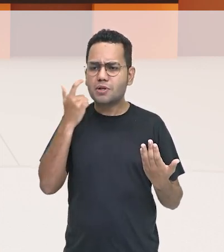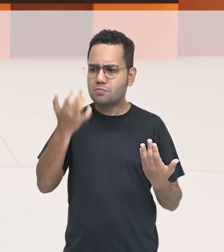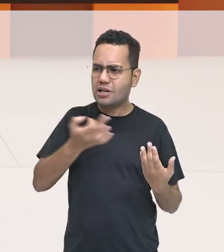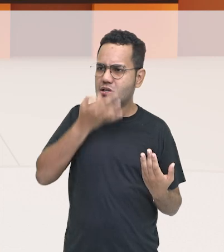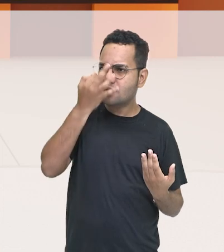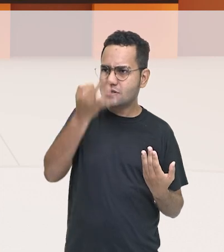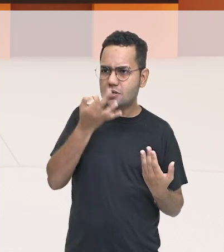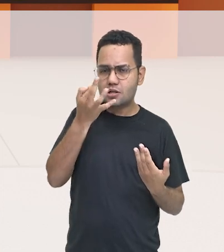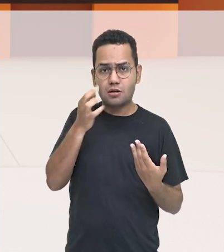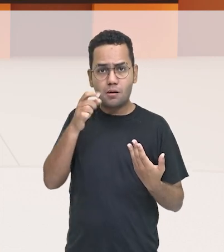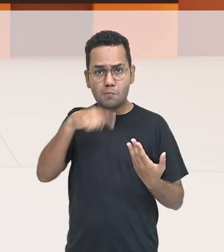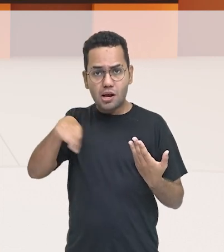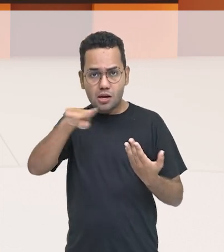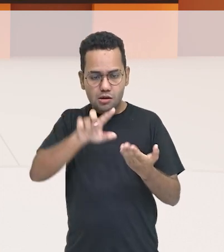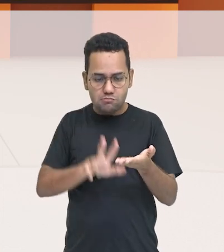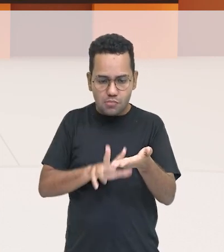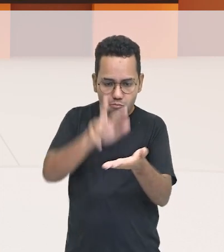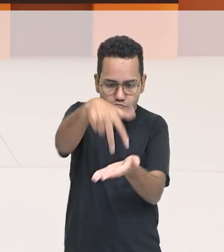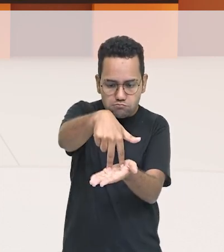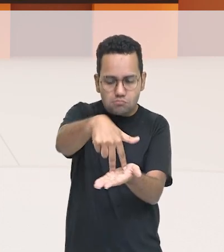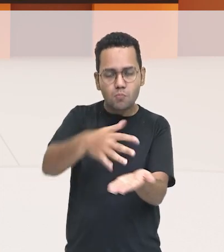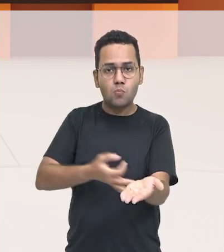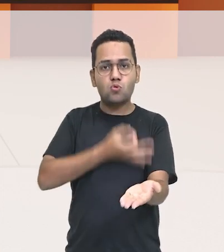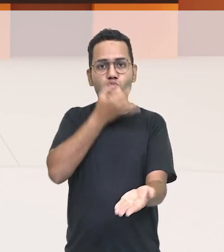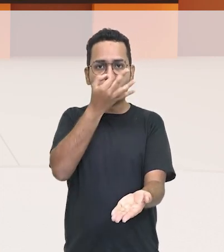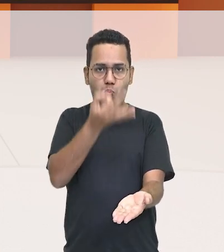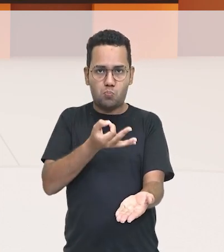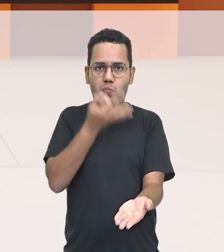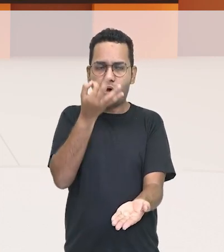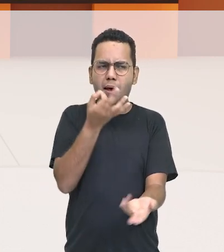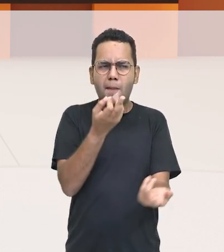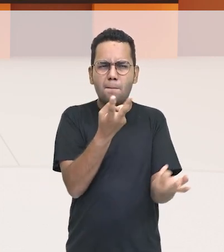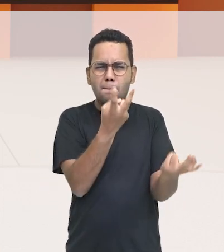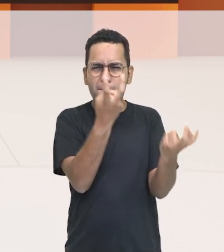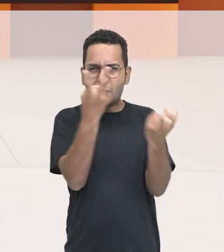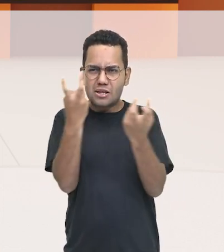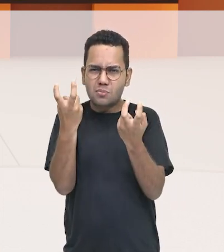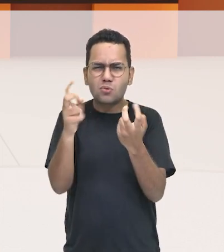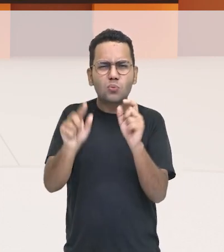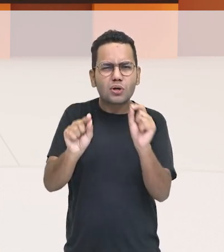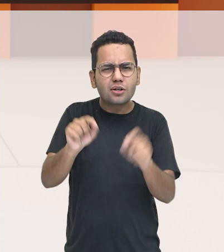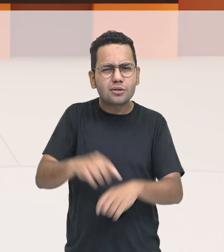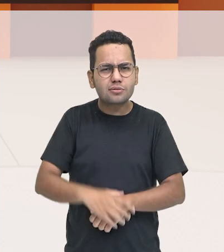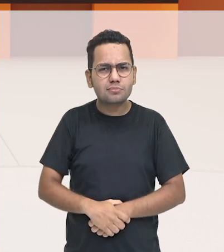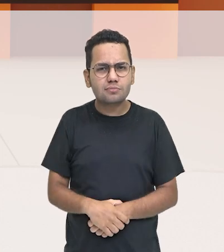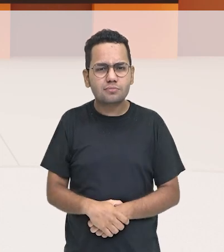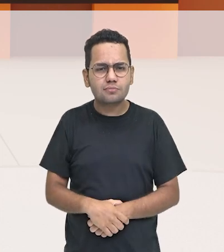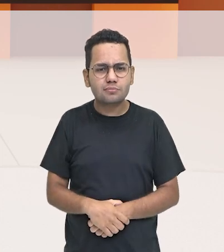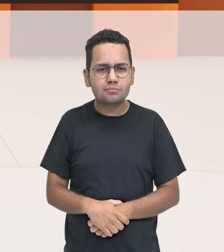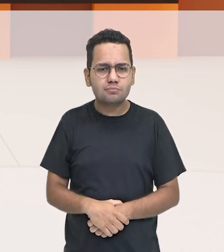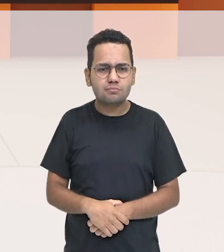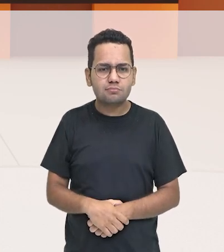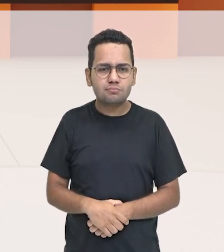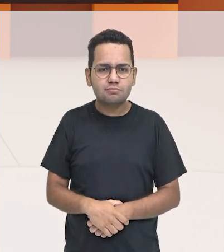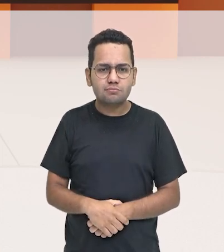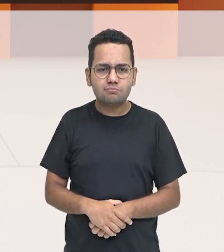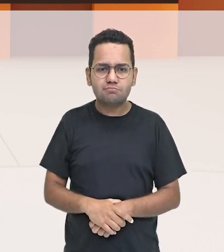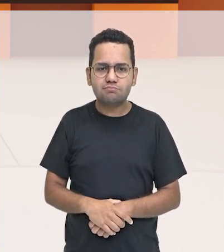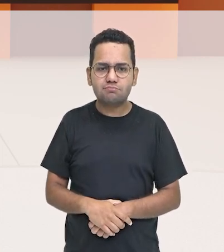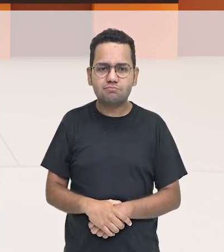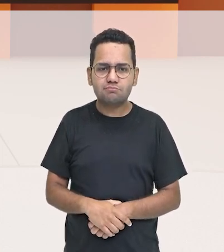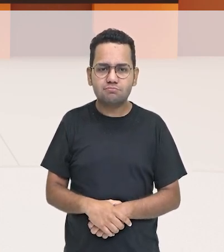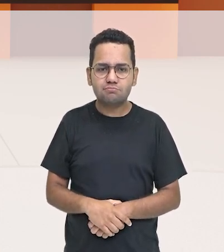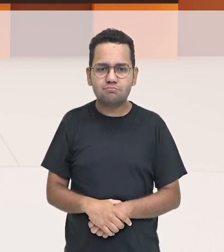possa contribuir para a sociedade, que possa perceber o mundo de uma forma mais balizada